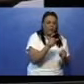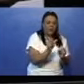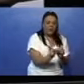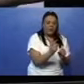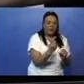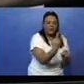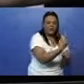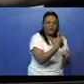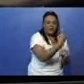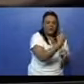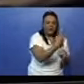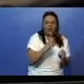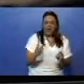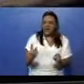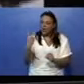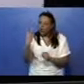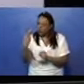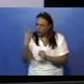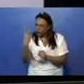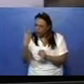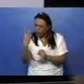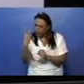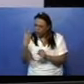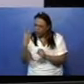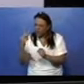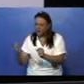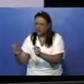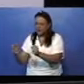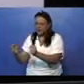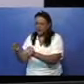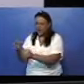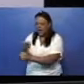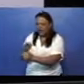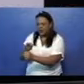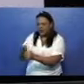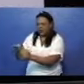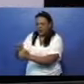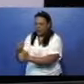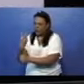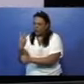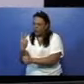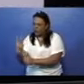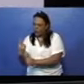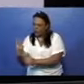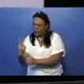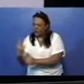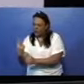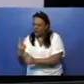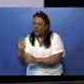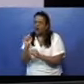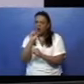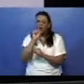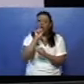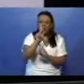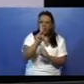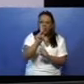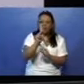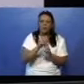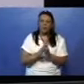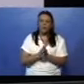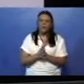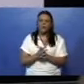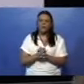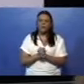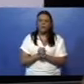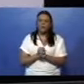locução adjetiva é quando eu tenho mais de uma palavra para caracterizar o substantivo fique claro isso daí certo vamos